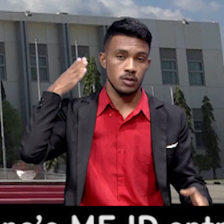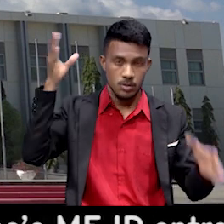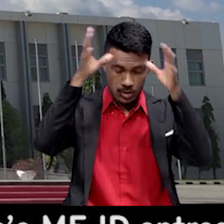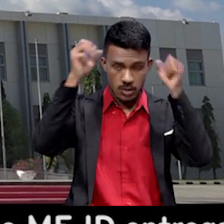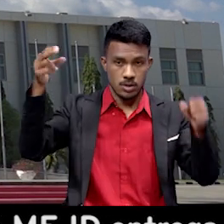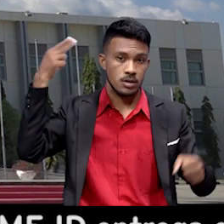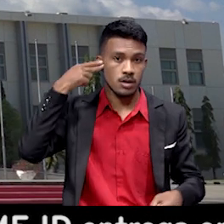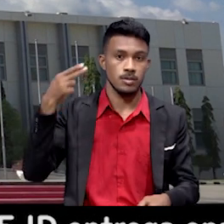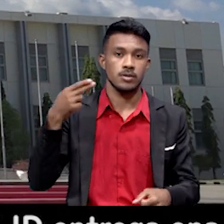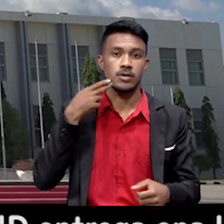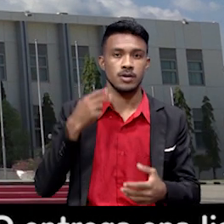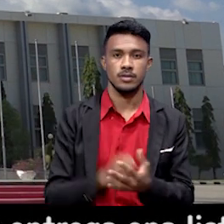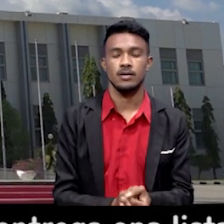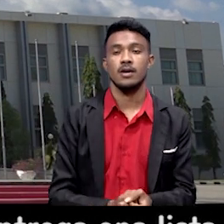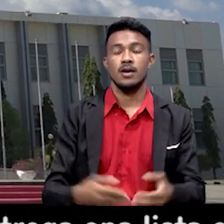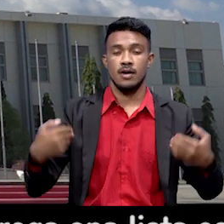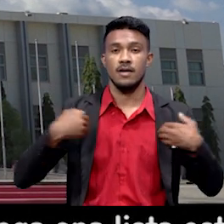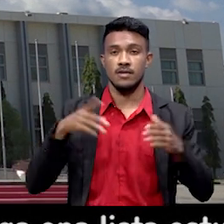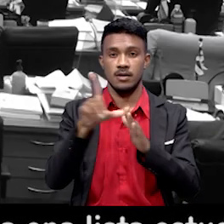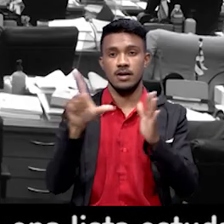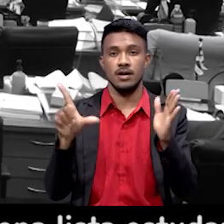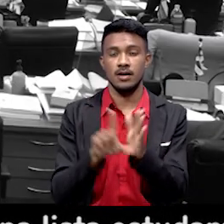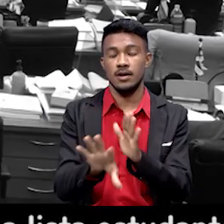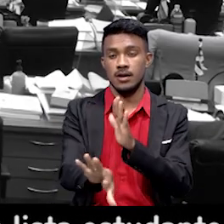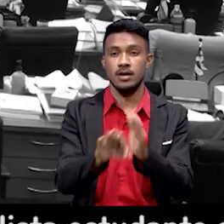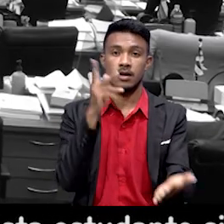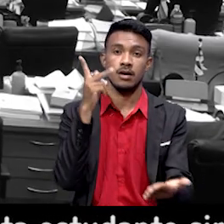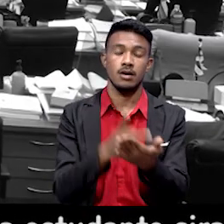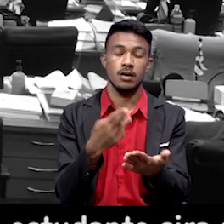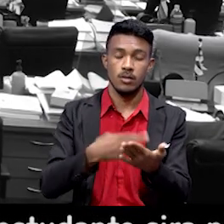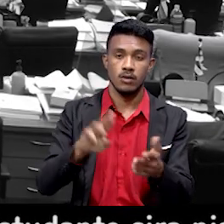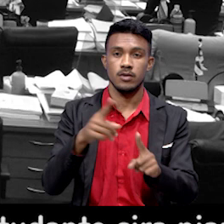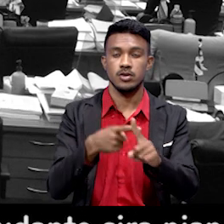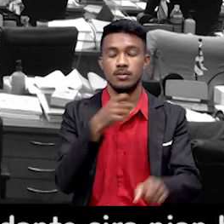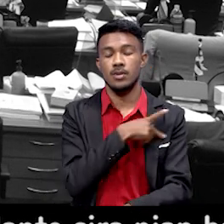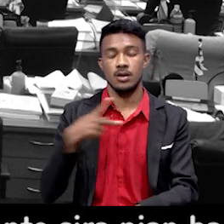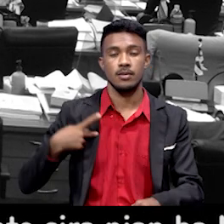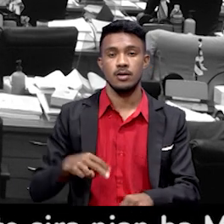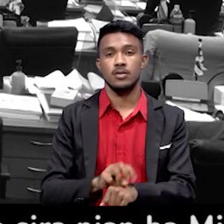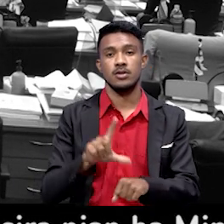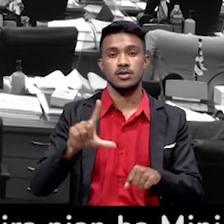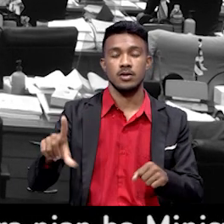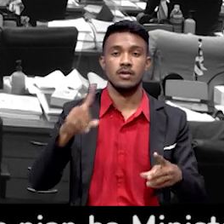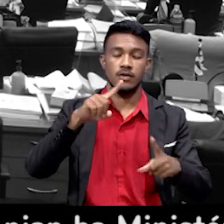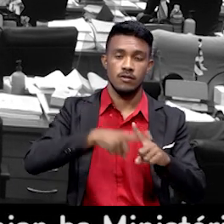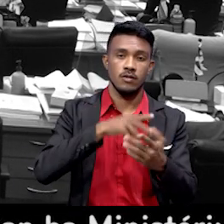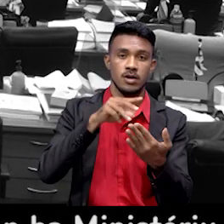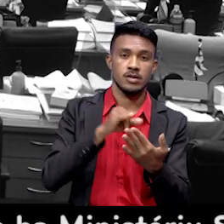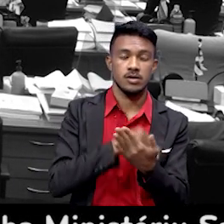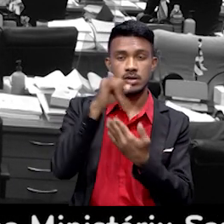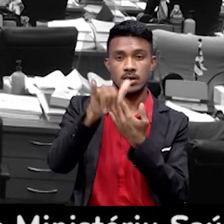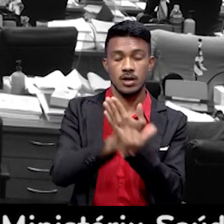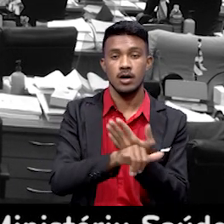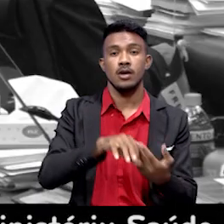Ramos Horta. A foi lei refere retam aprovação do si Parlamento Nacional e a fulan zaneiro tinan riun rua